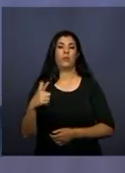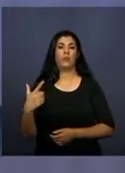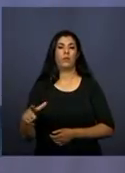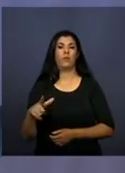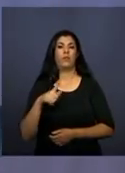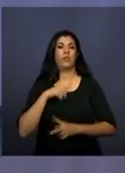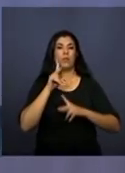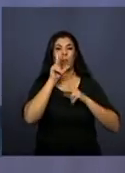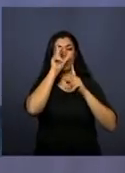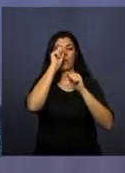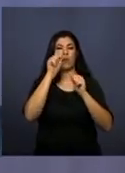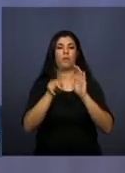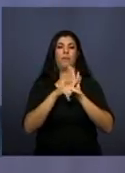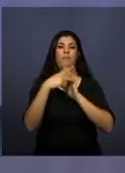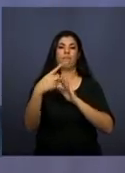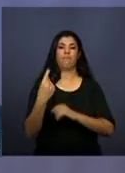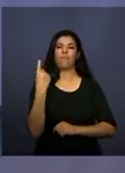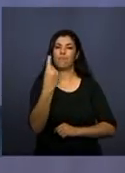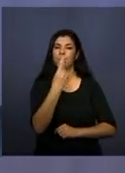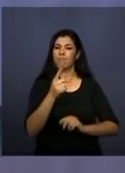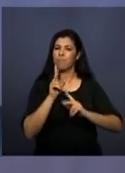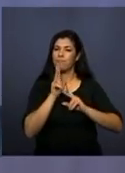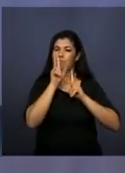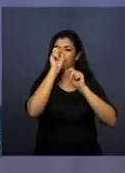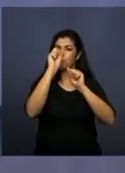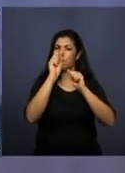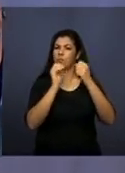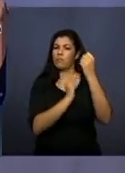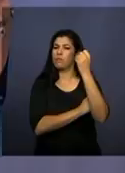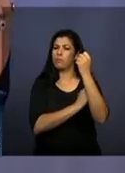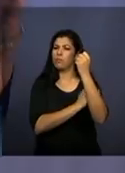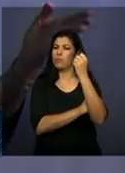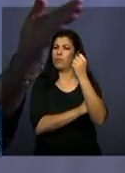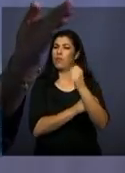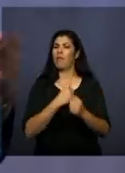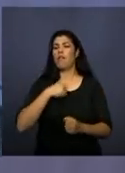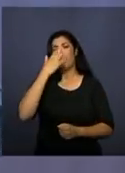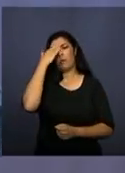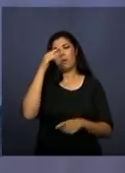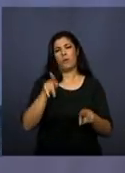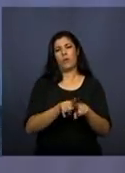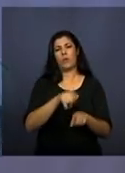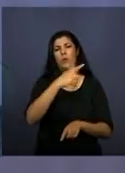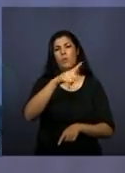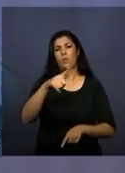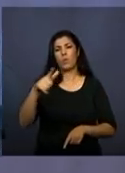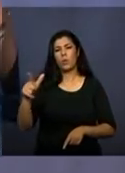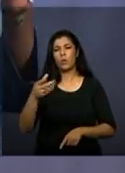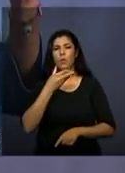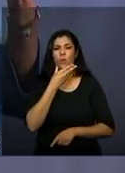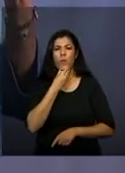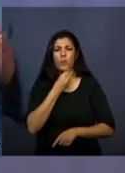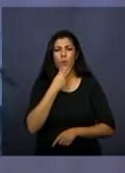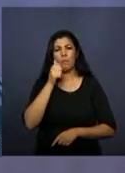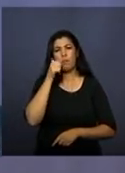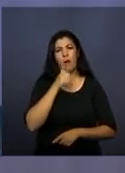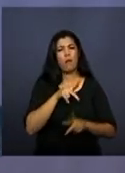a garra, né, Matilde? E tem aqui muitas Matildes e muitos